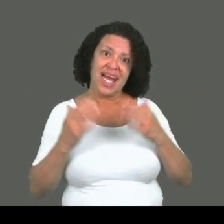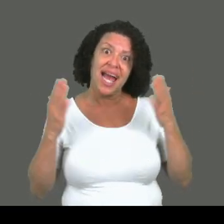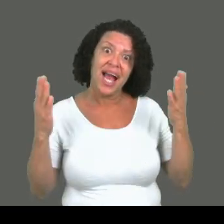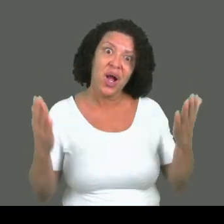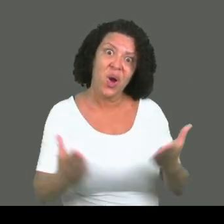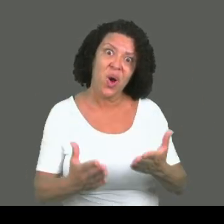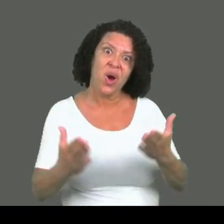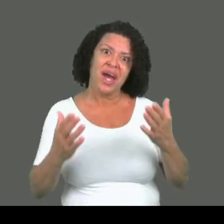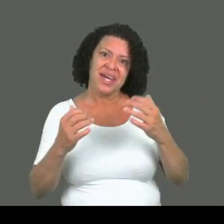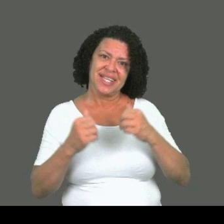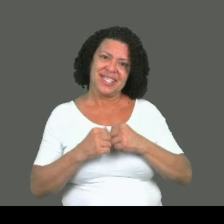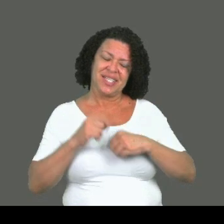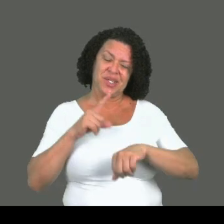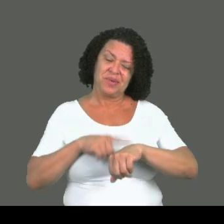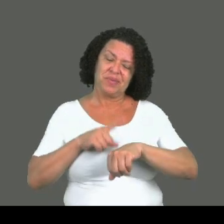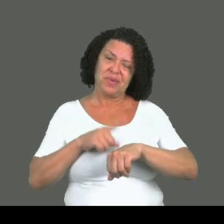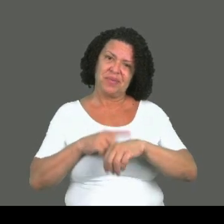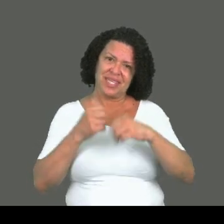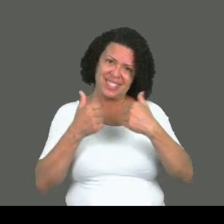presente, é o nosso momento.